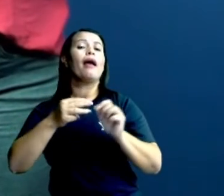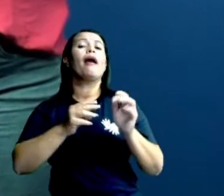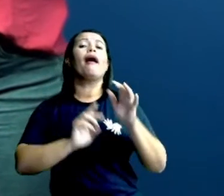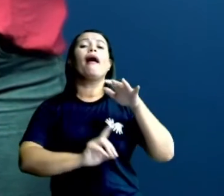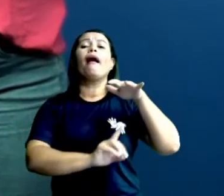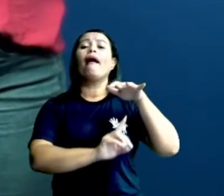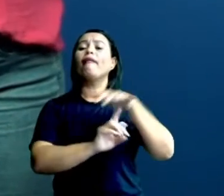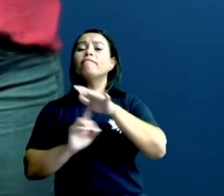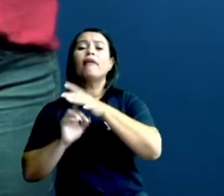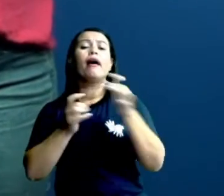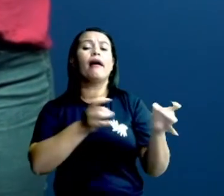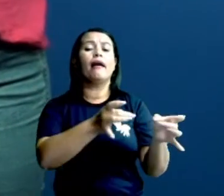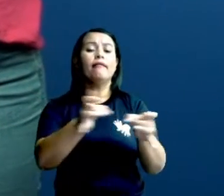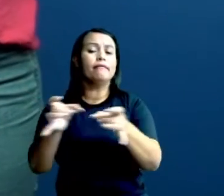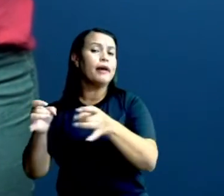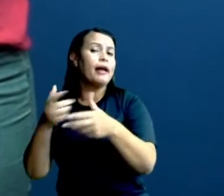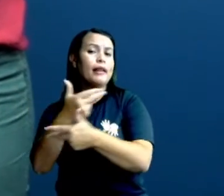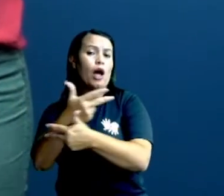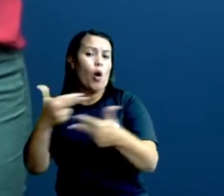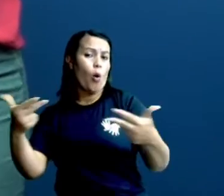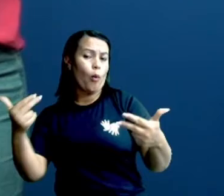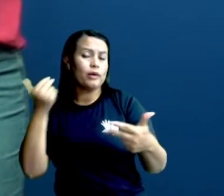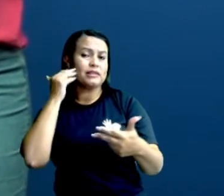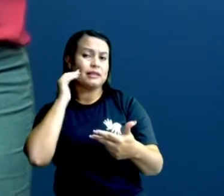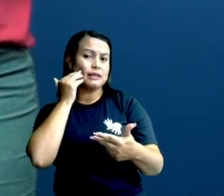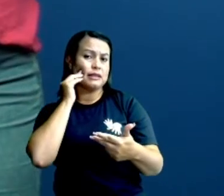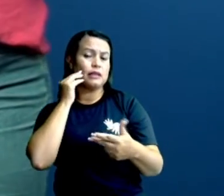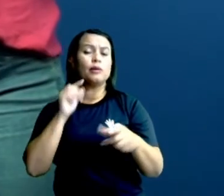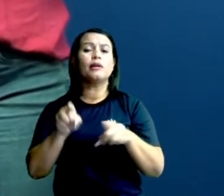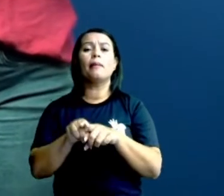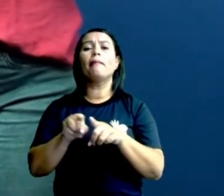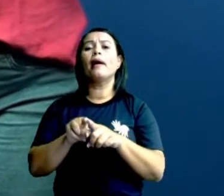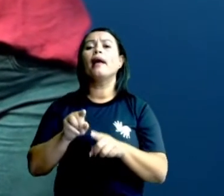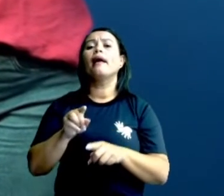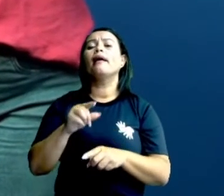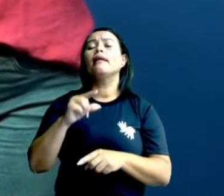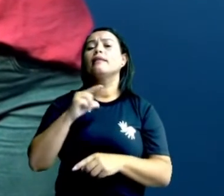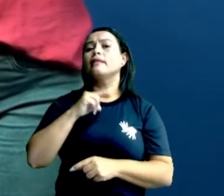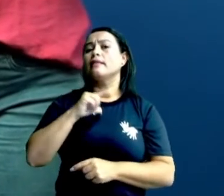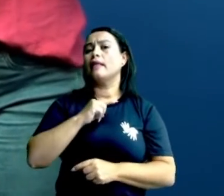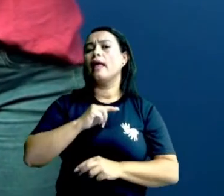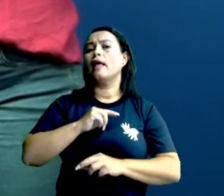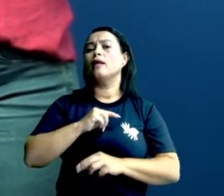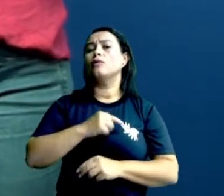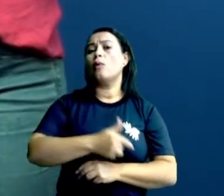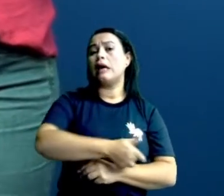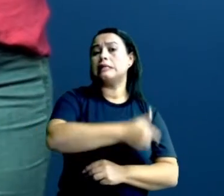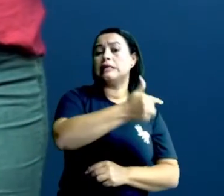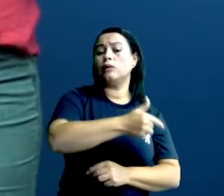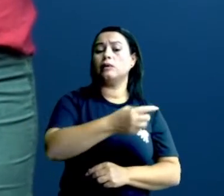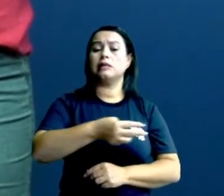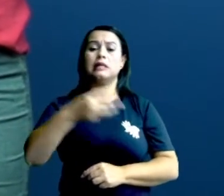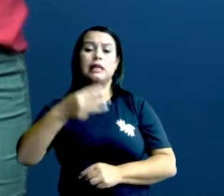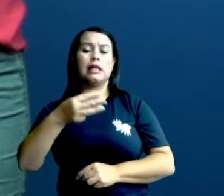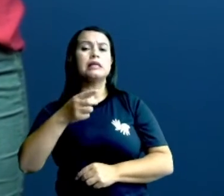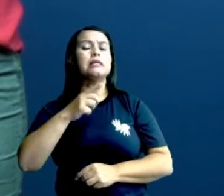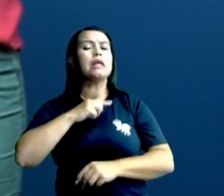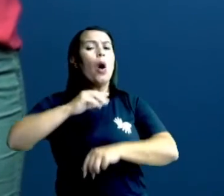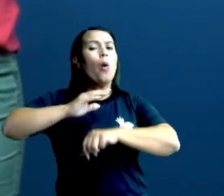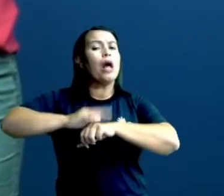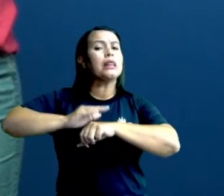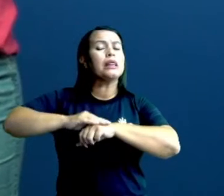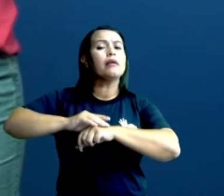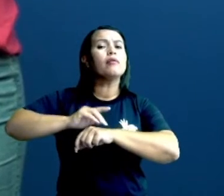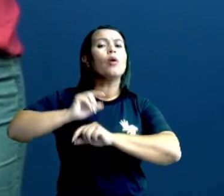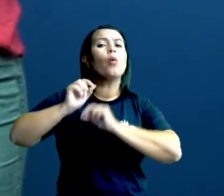prestação de serviços. E aí, esse comércio e prestação de serviço, ambas as atividades secundárias e terciárias são atividades que